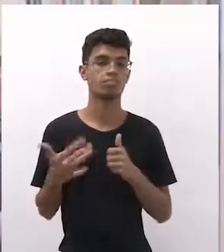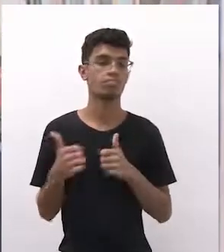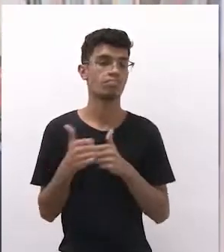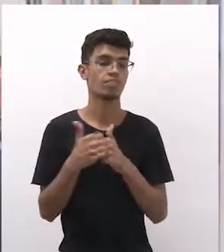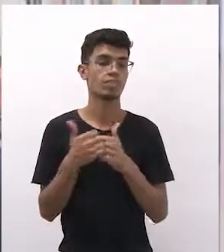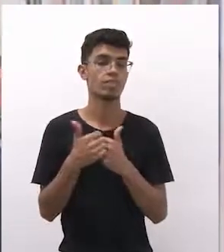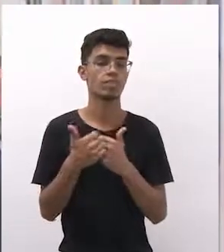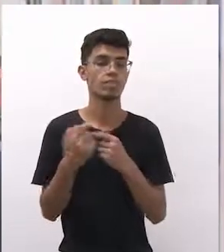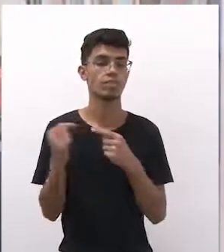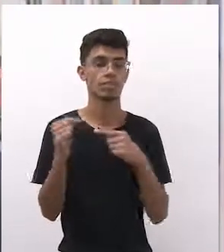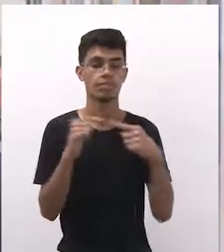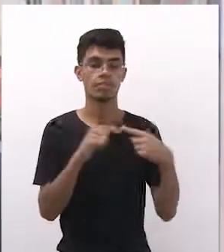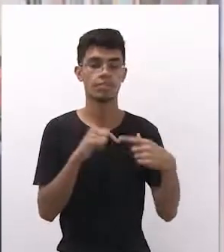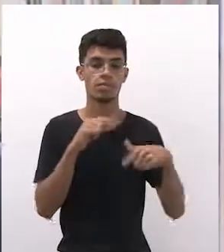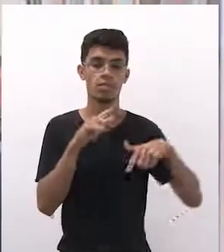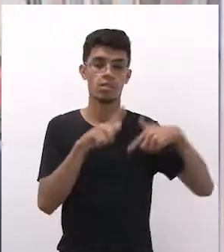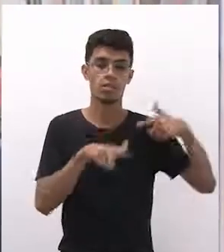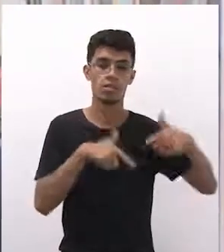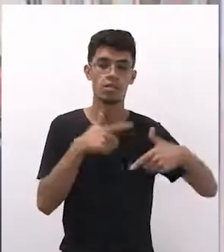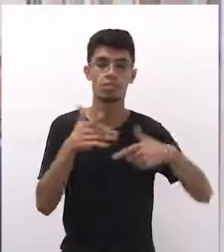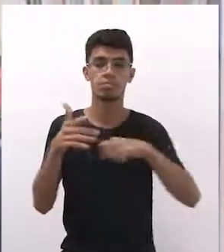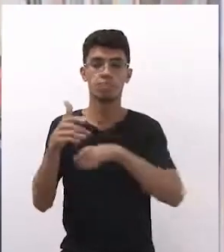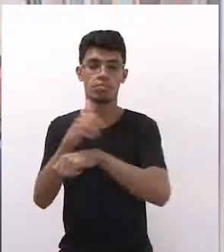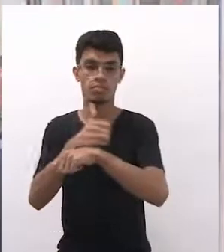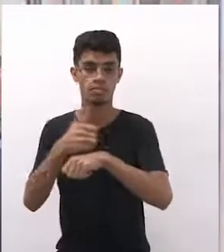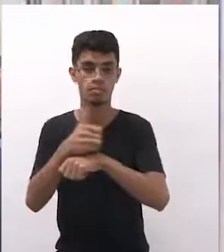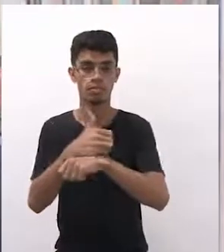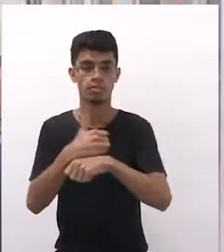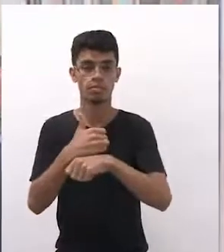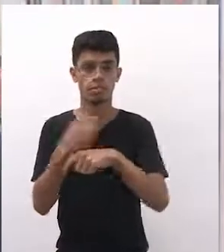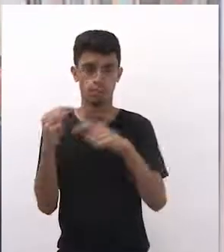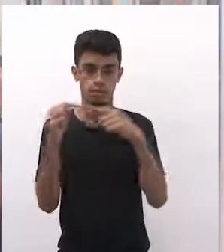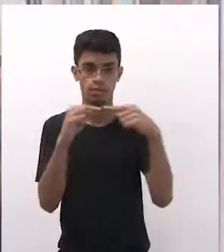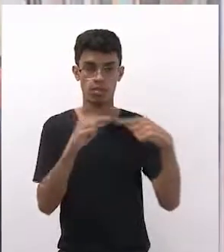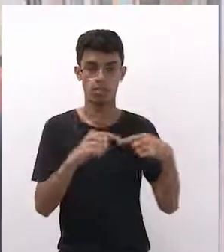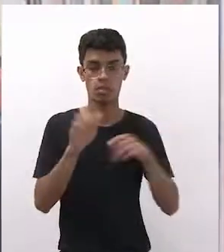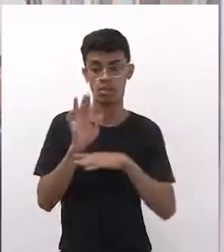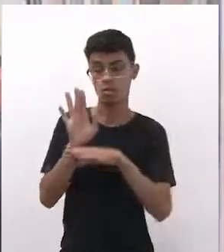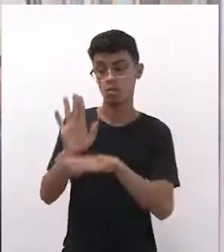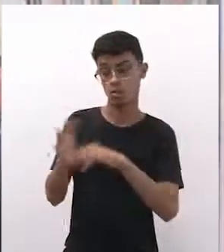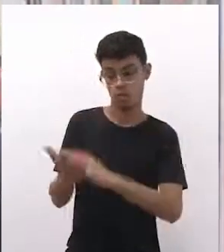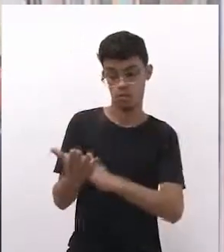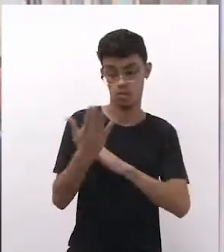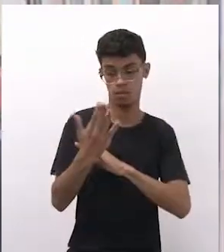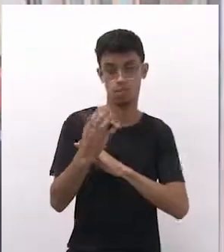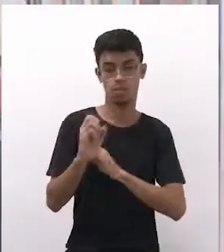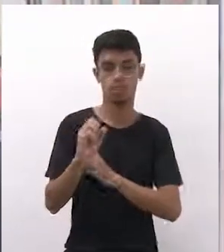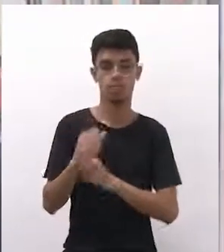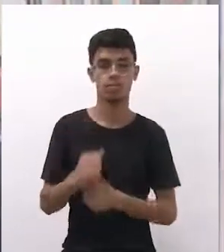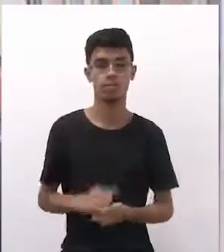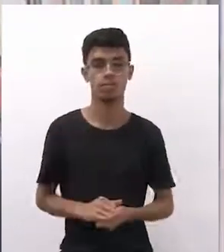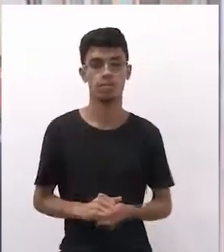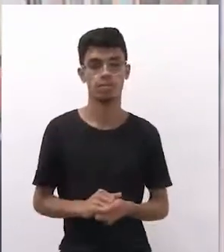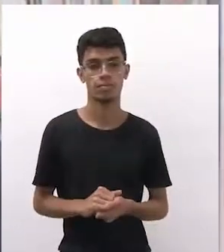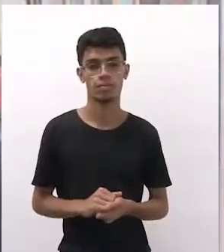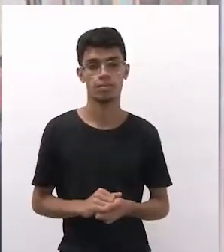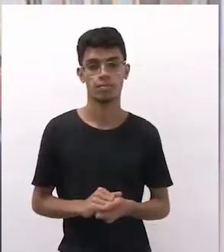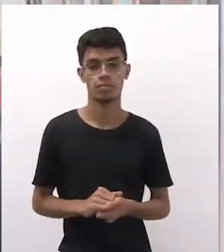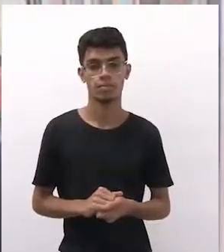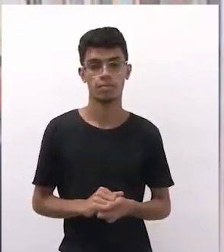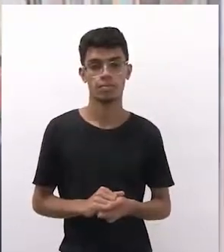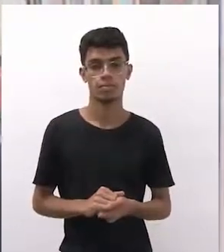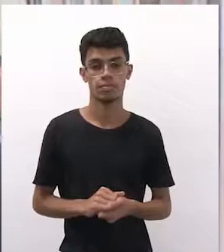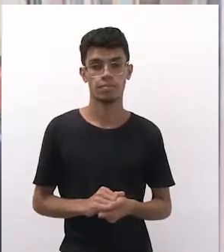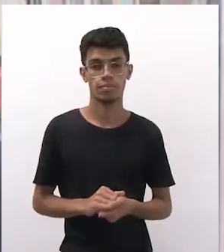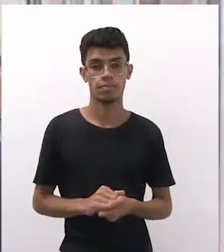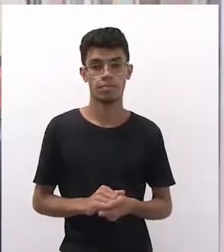é afetividade, trabalho, profissionalismo, né? Então, eu te ajudo aqui, você me ajuda ali. Então, de certa maneira,